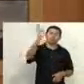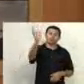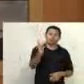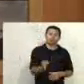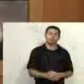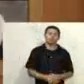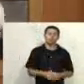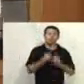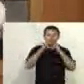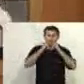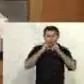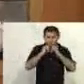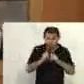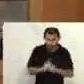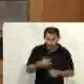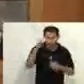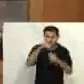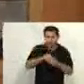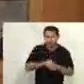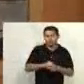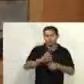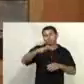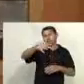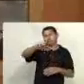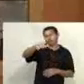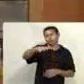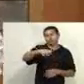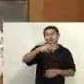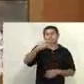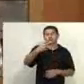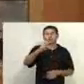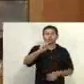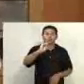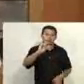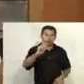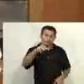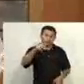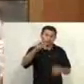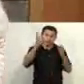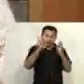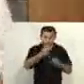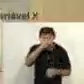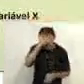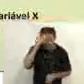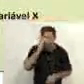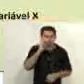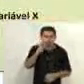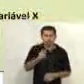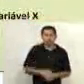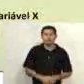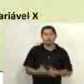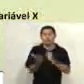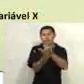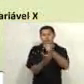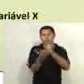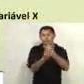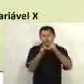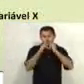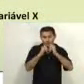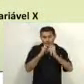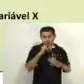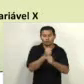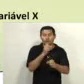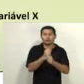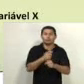99,74% dos dados estão situados entre mais ou menos 3 sigma. Certo, pessoal? Então vamos lá, né? Com base nesses dados,